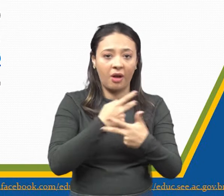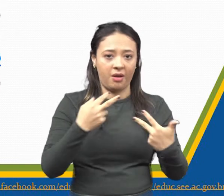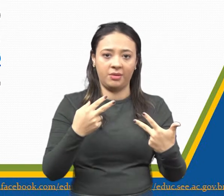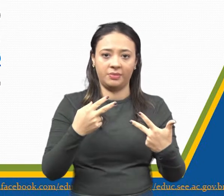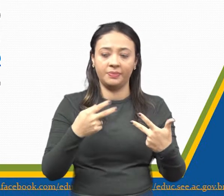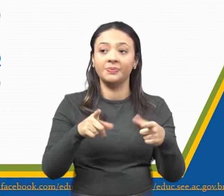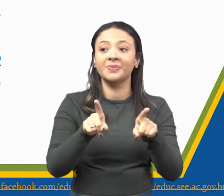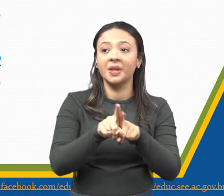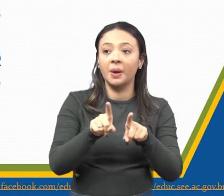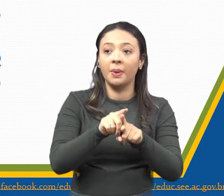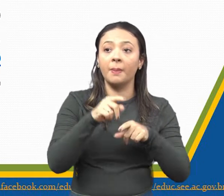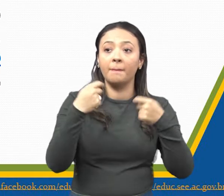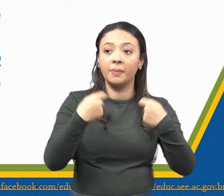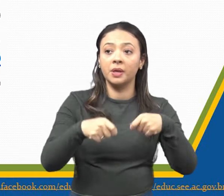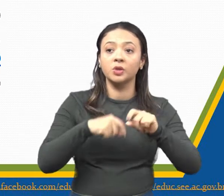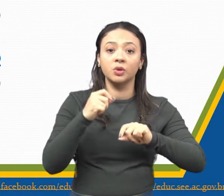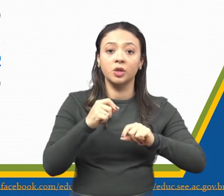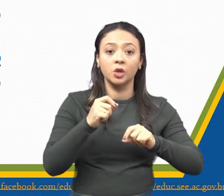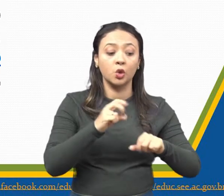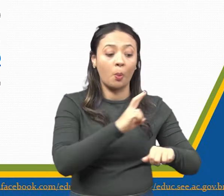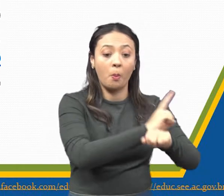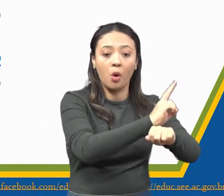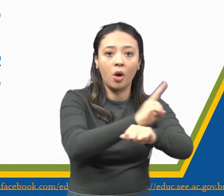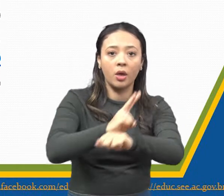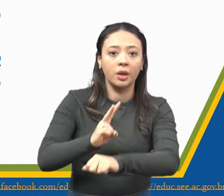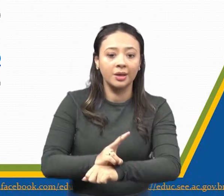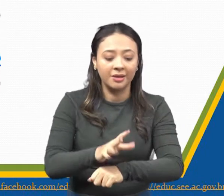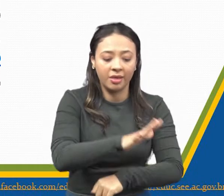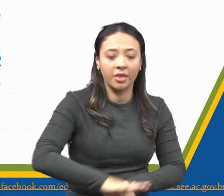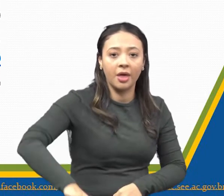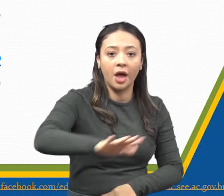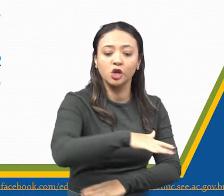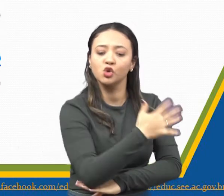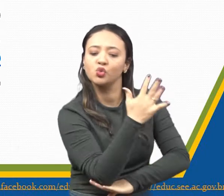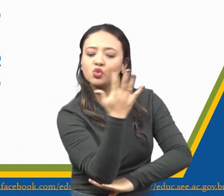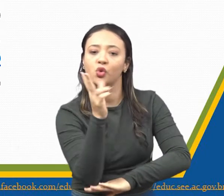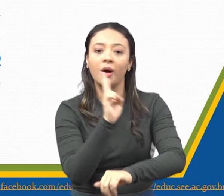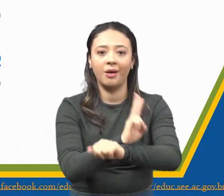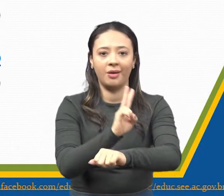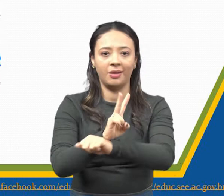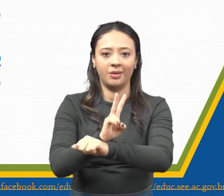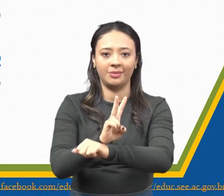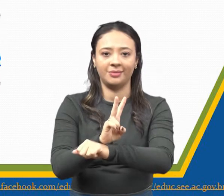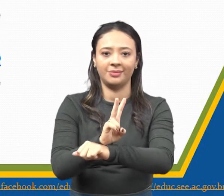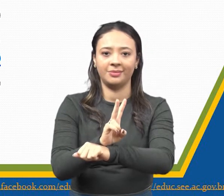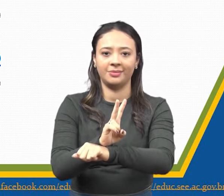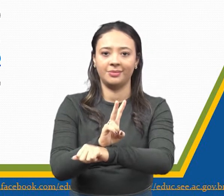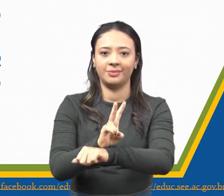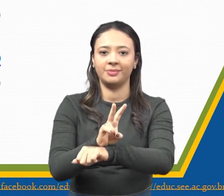da delimitação de áreas de preservação ambiental e florestas em geral.